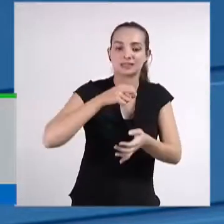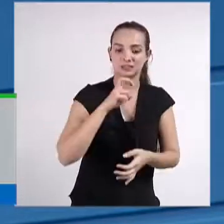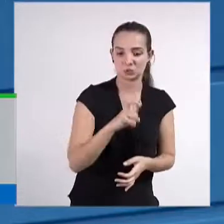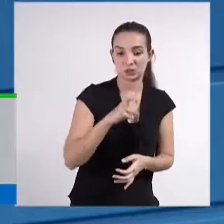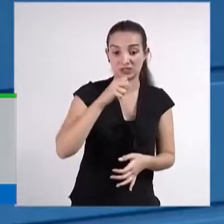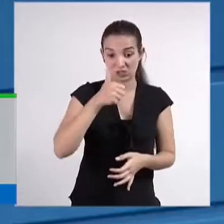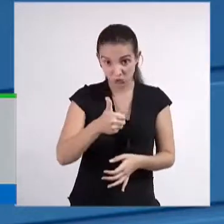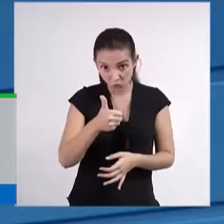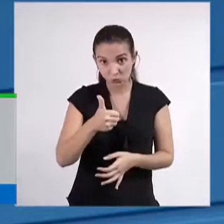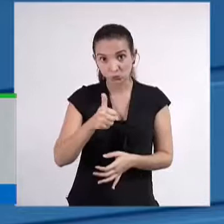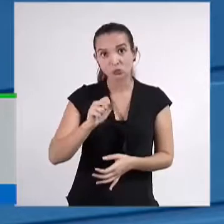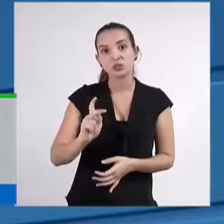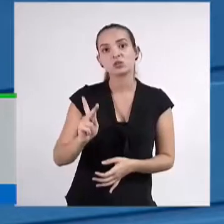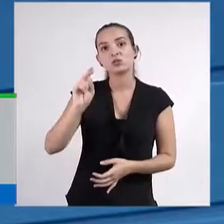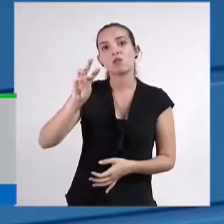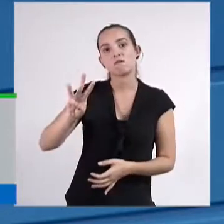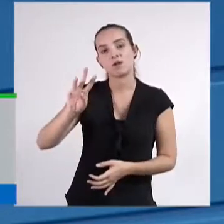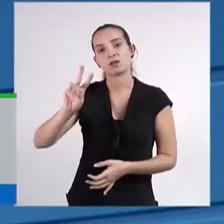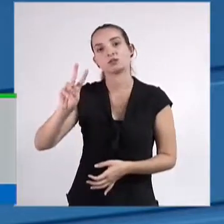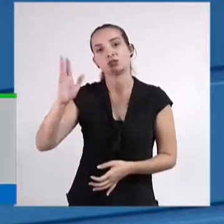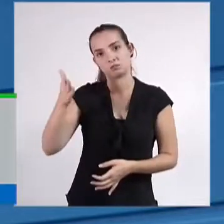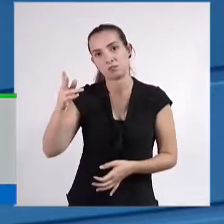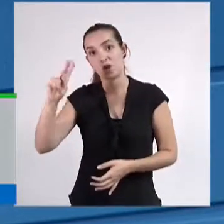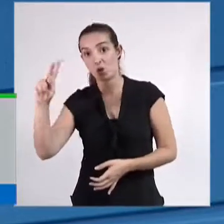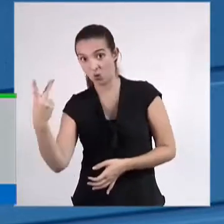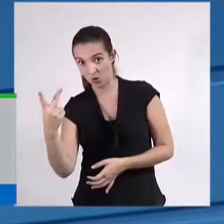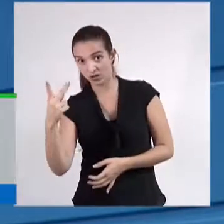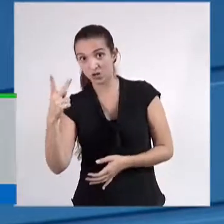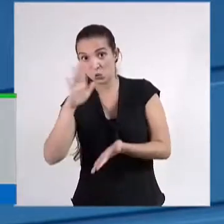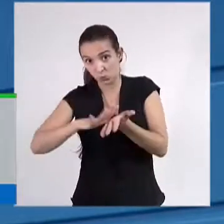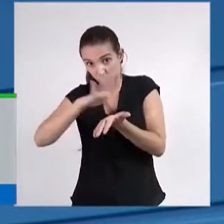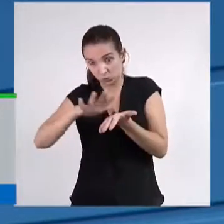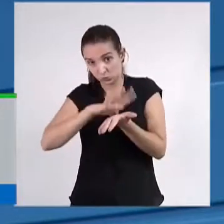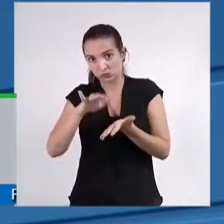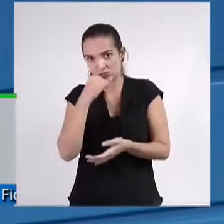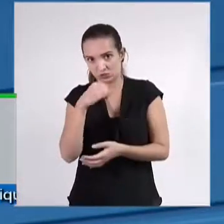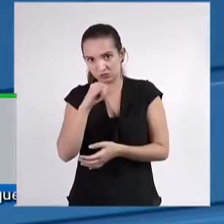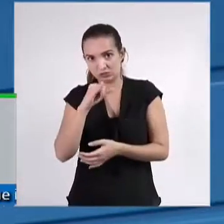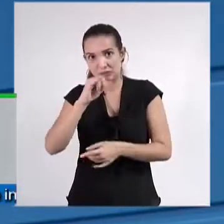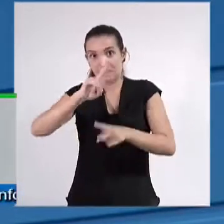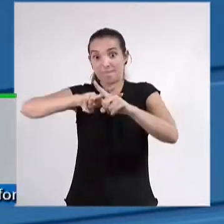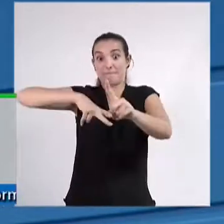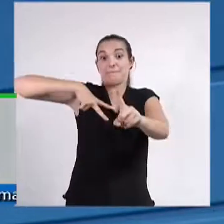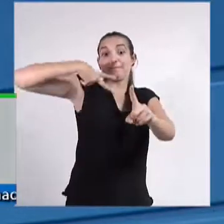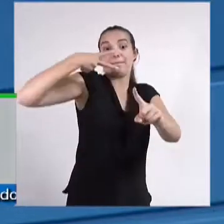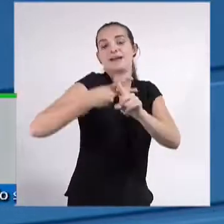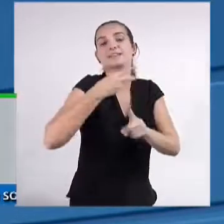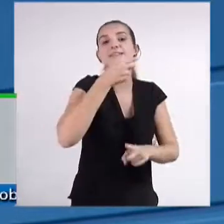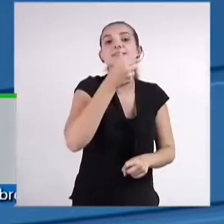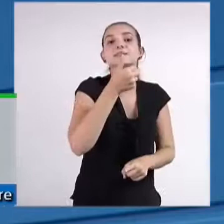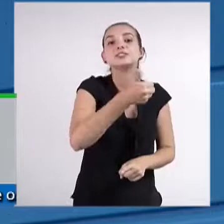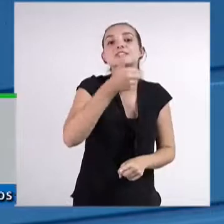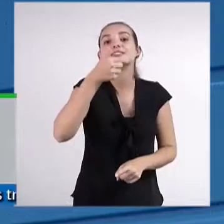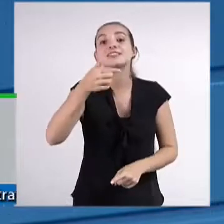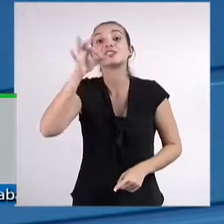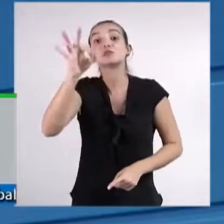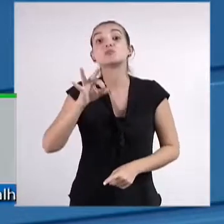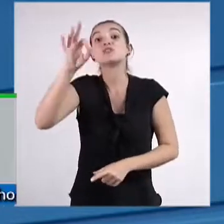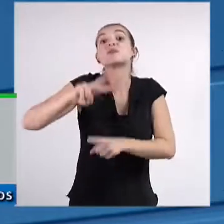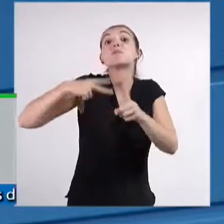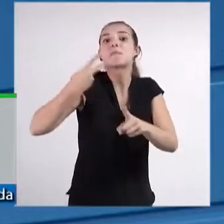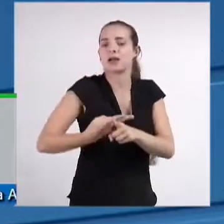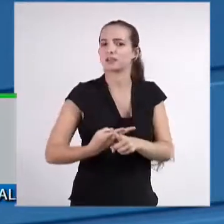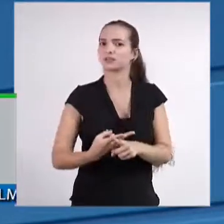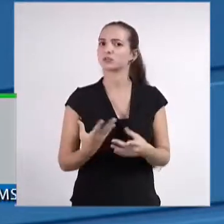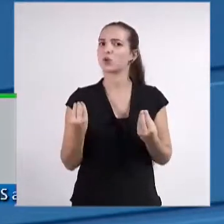17%, né, de ICMS. Isso já impacta bastante no valor da tarifa, porque a